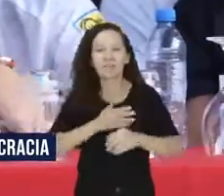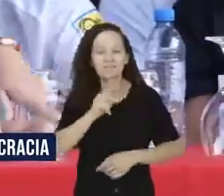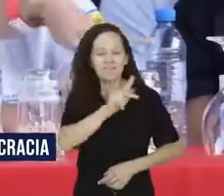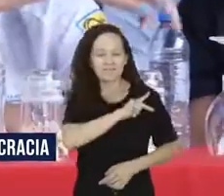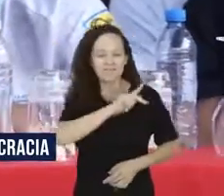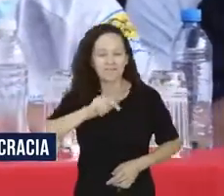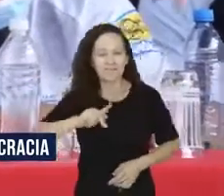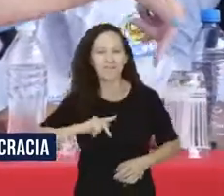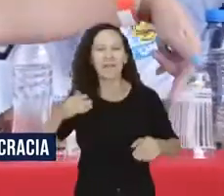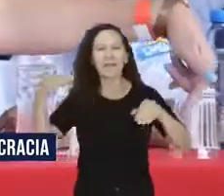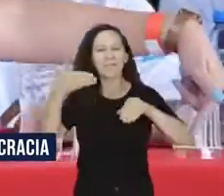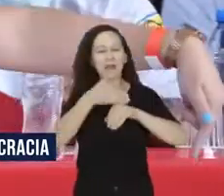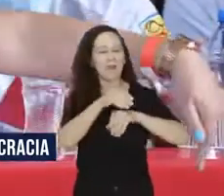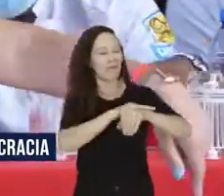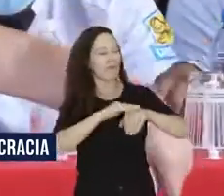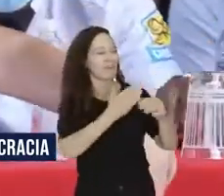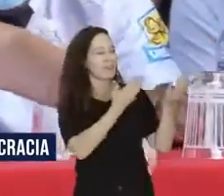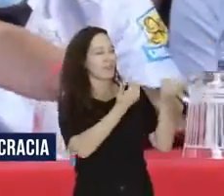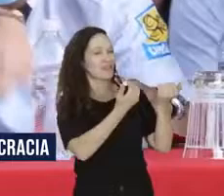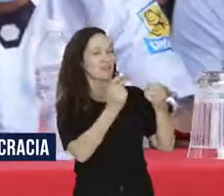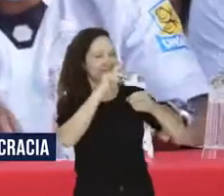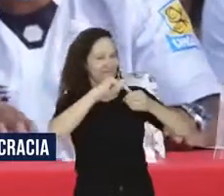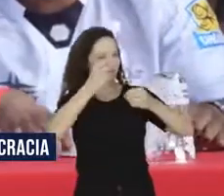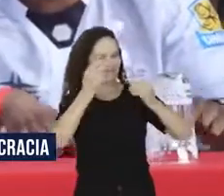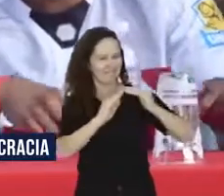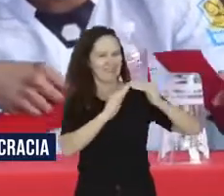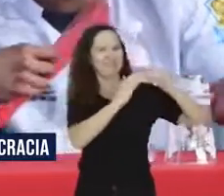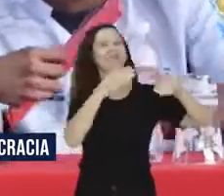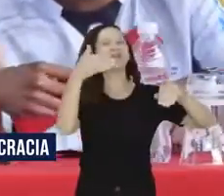com a juventude, né? Ele tá aqui!